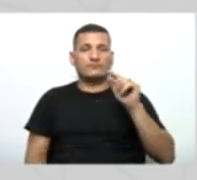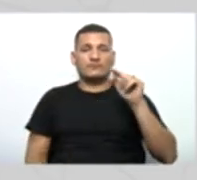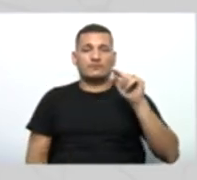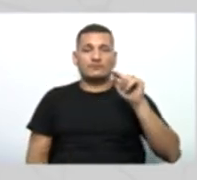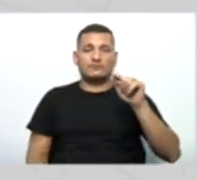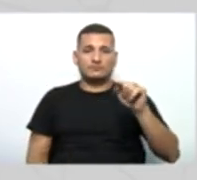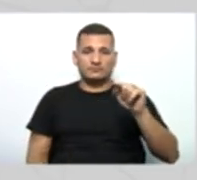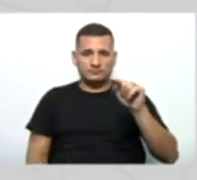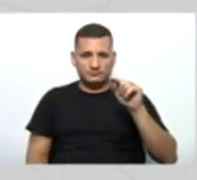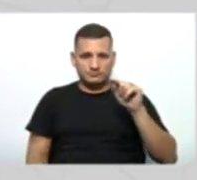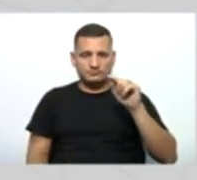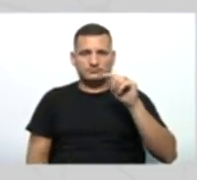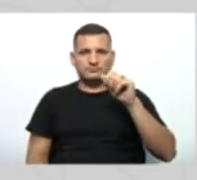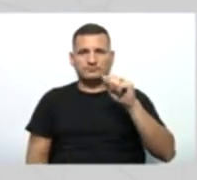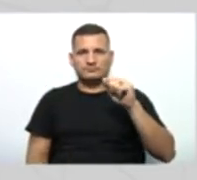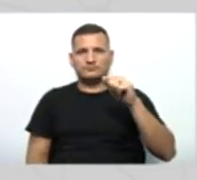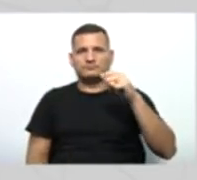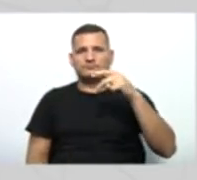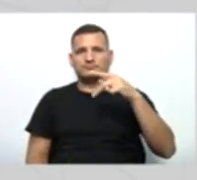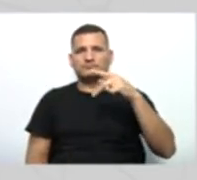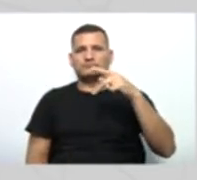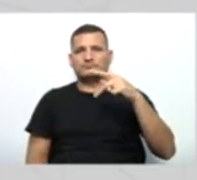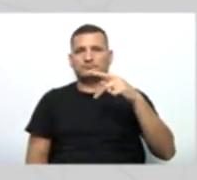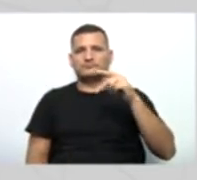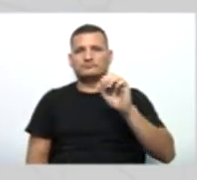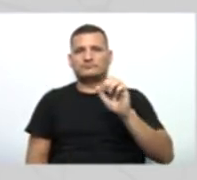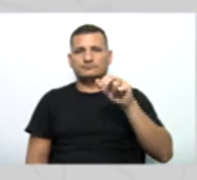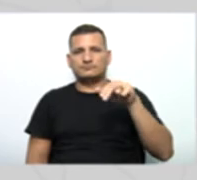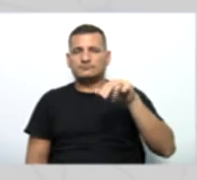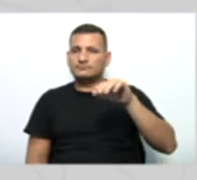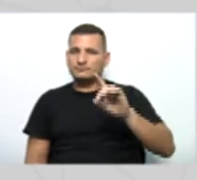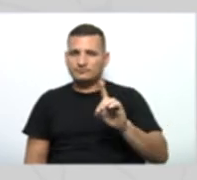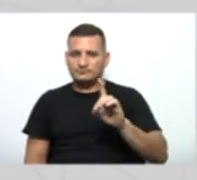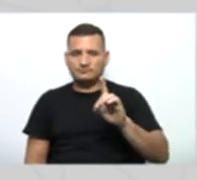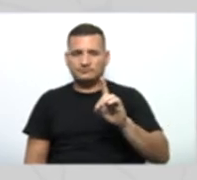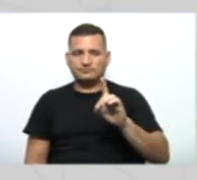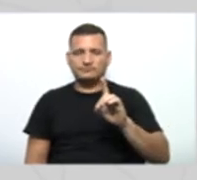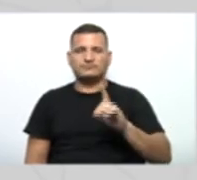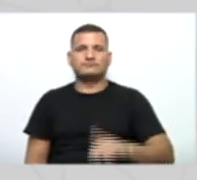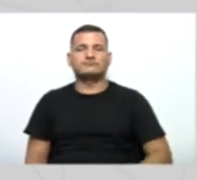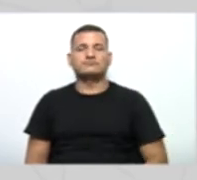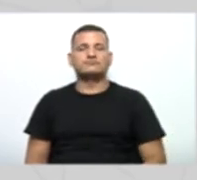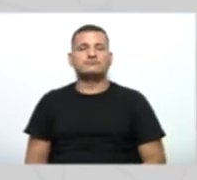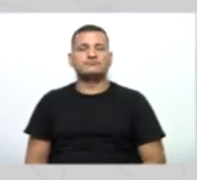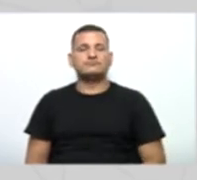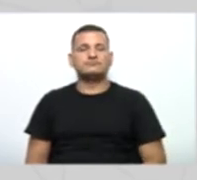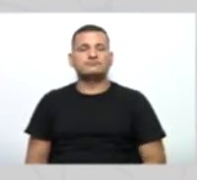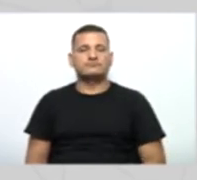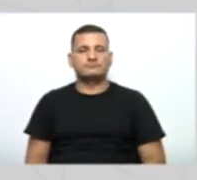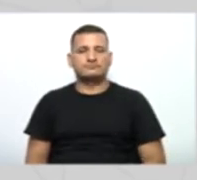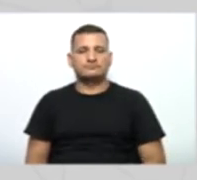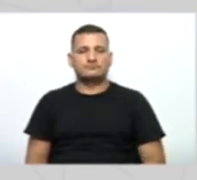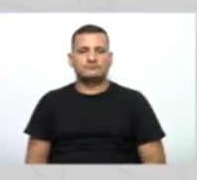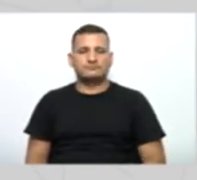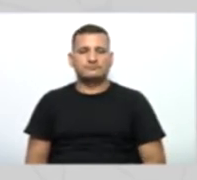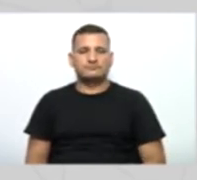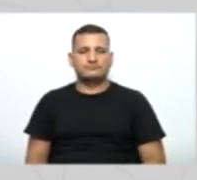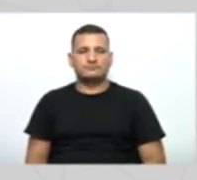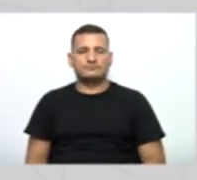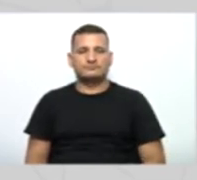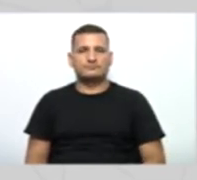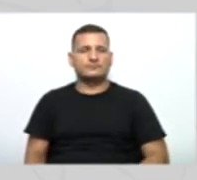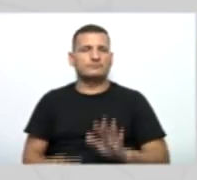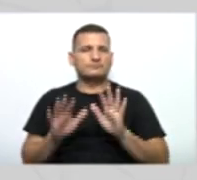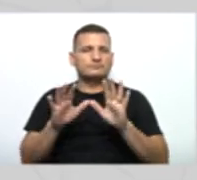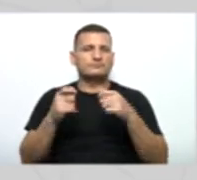append. Para quem não se lembra, é o comando que nós utilizamos para inserir qualquer valor dentro de uma lista, o comando ponto append. Só que eu